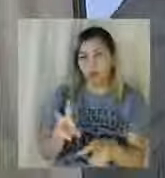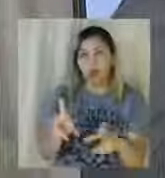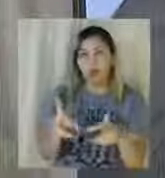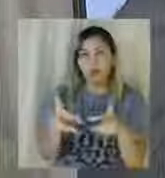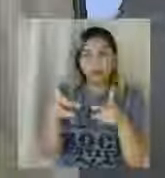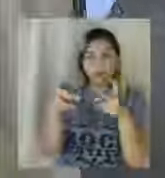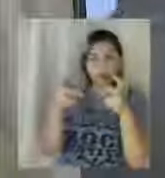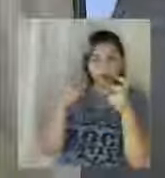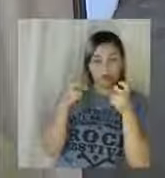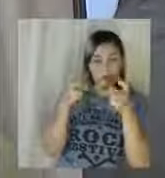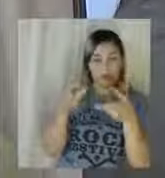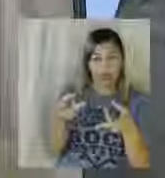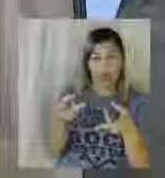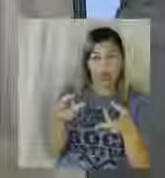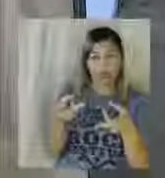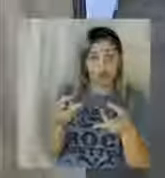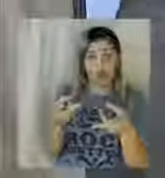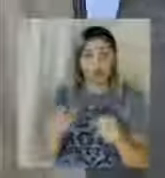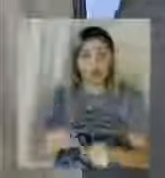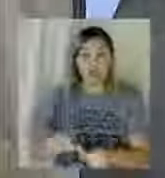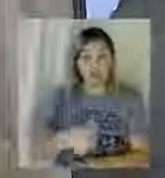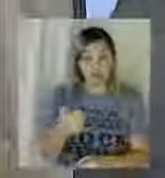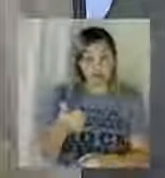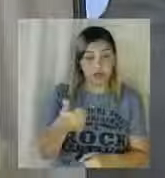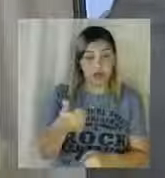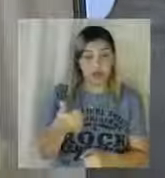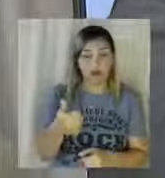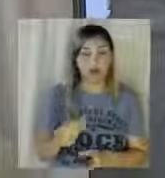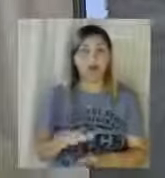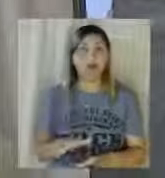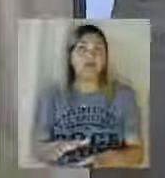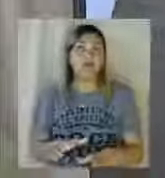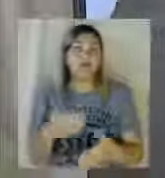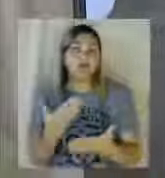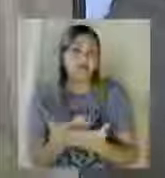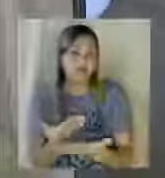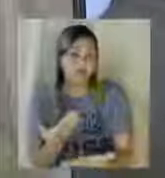observar, eu acho melhor agora também me esforçar,